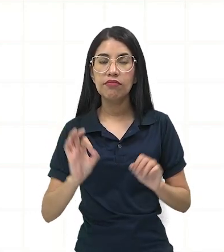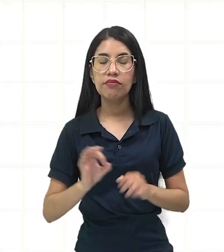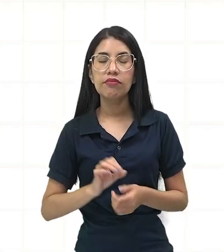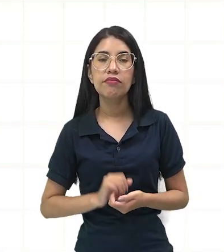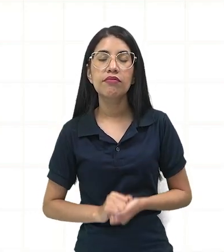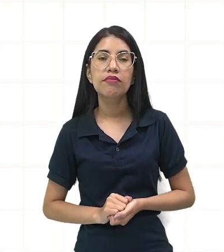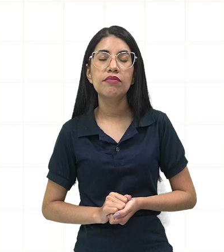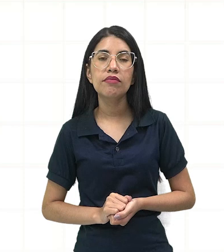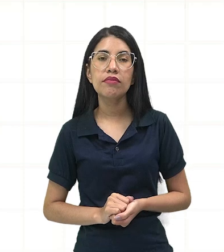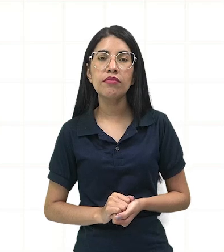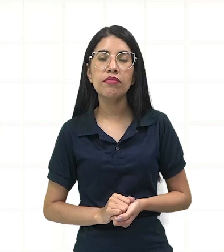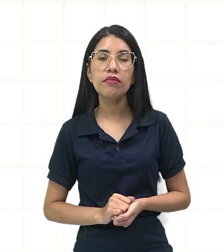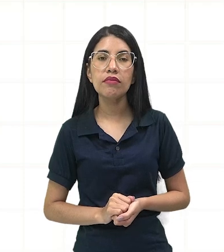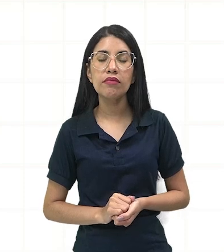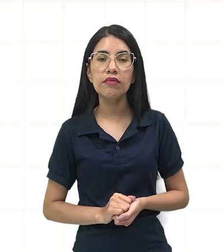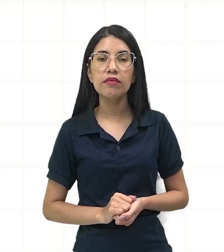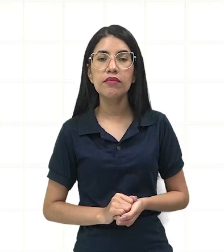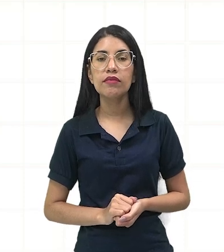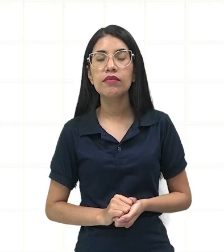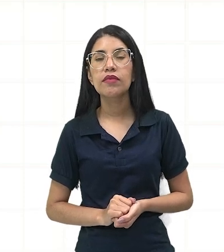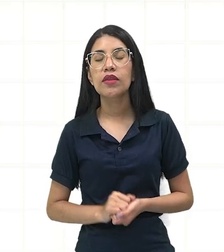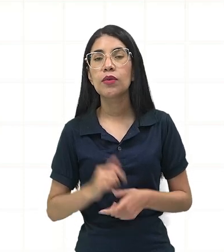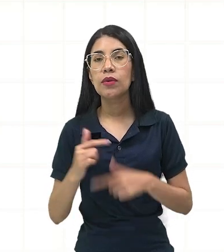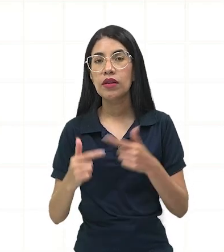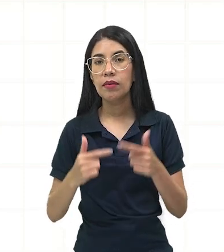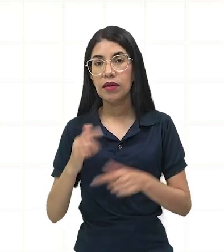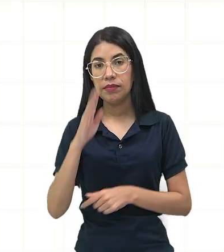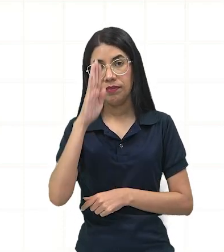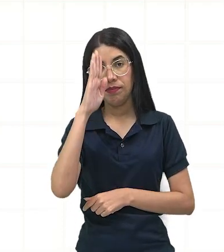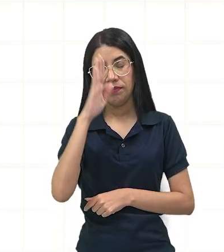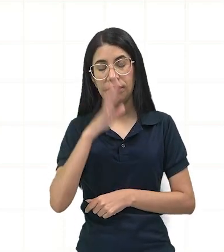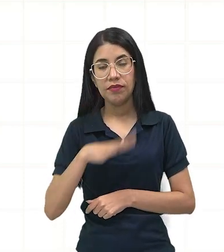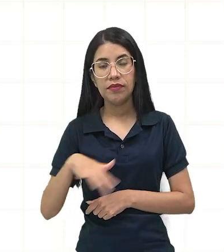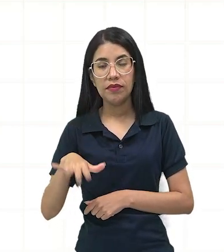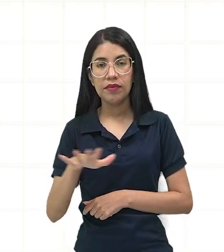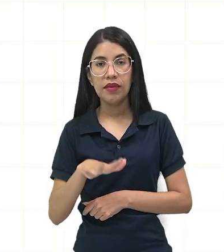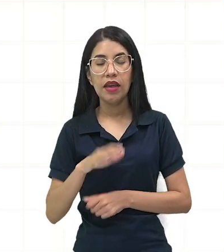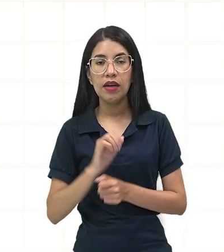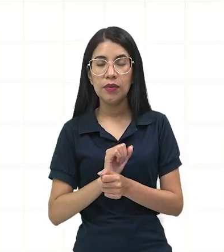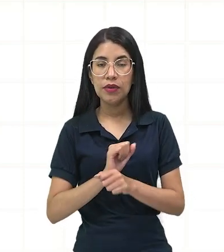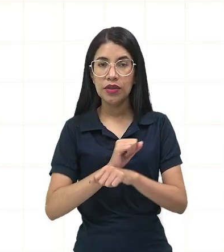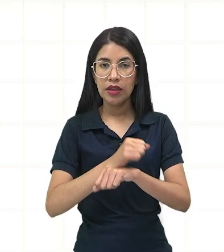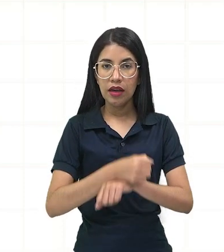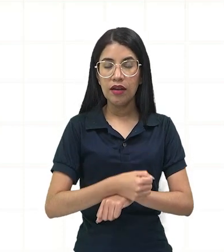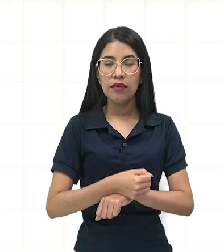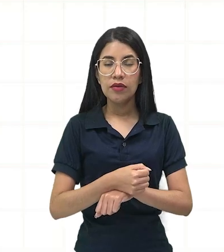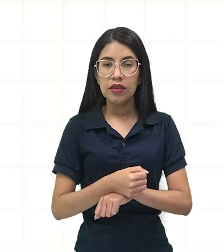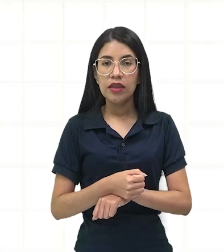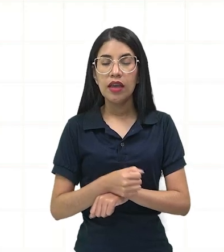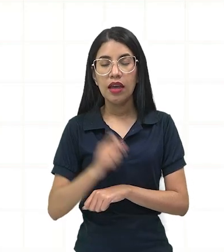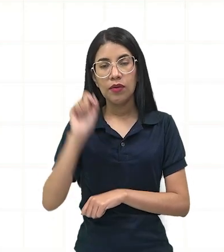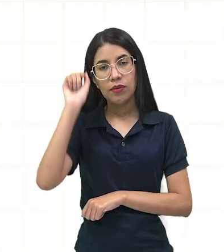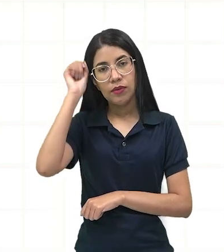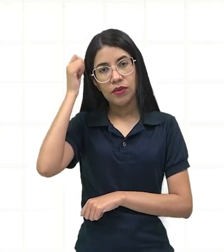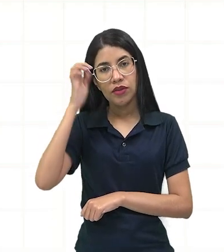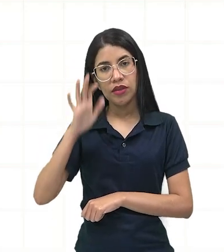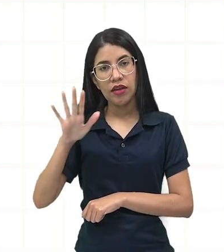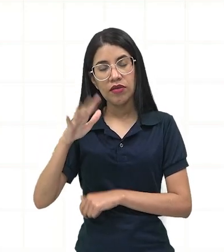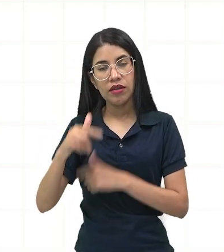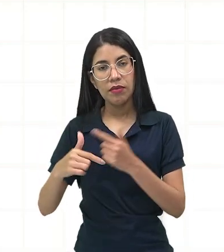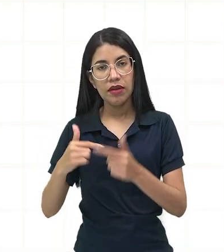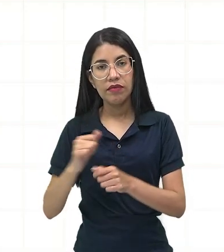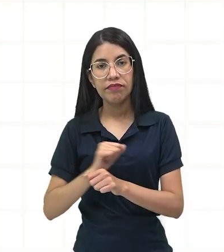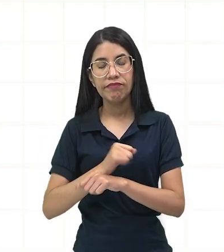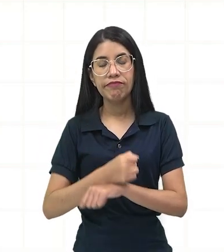gente vai colocar. A principal forma de trabalho desta região era o trabalho escravizado, realizado pelos africanos. E a